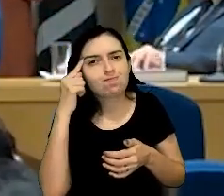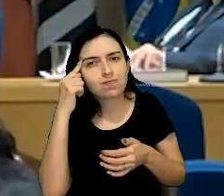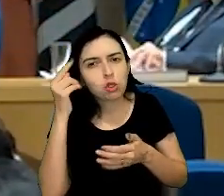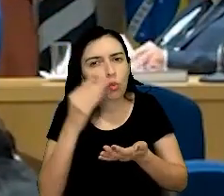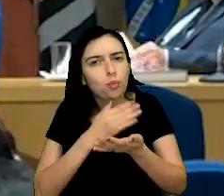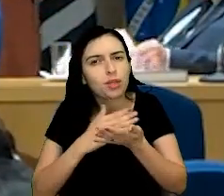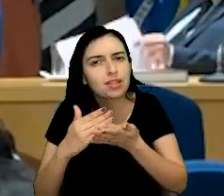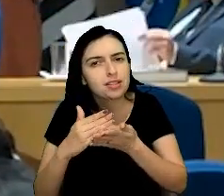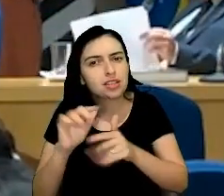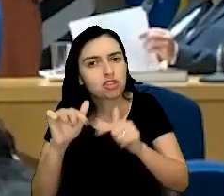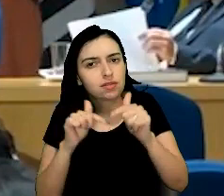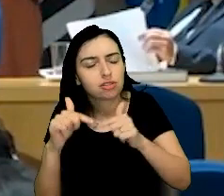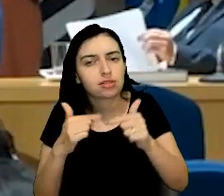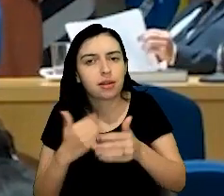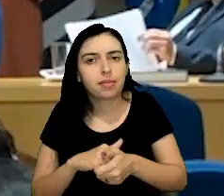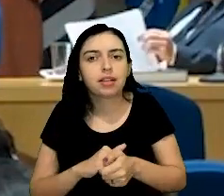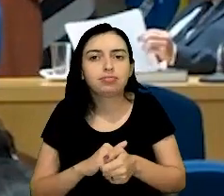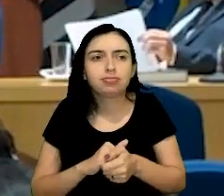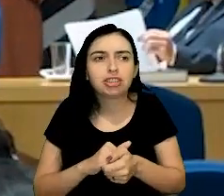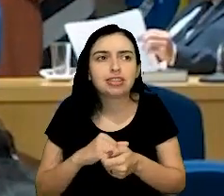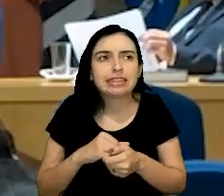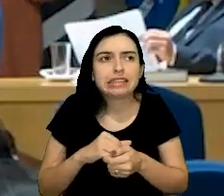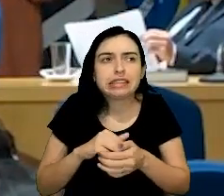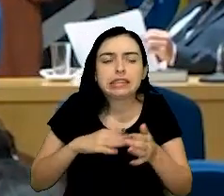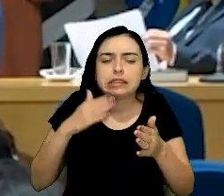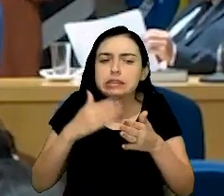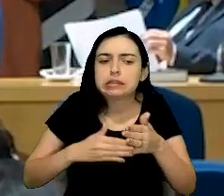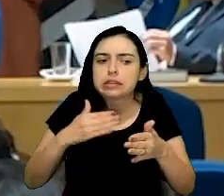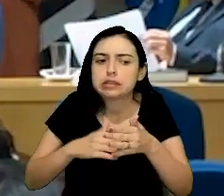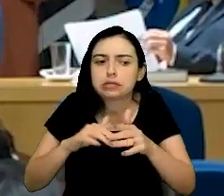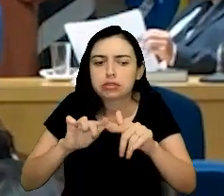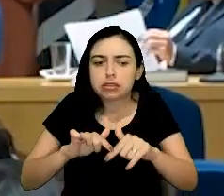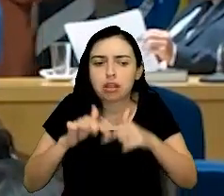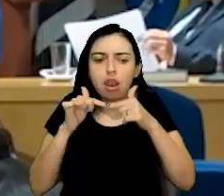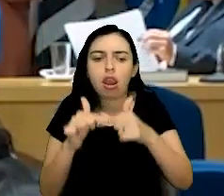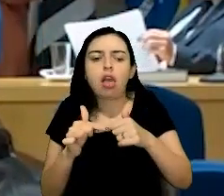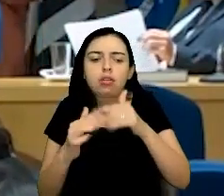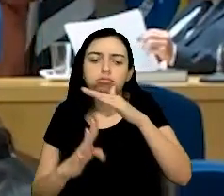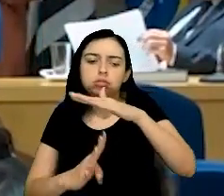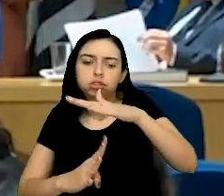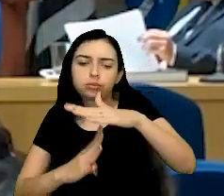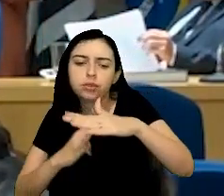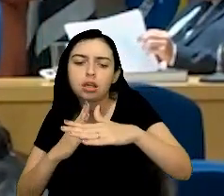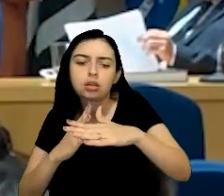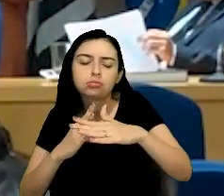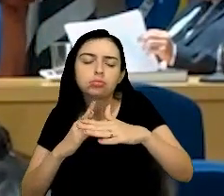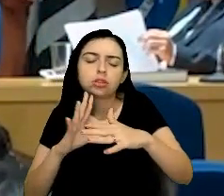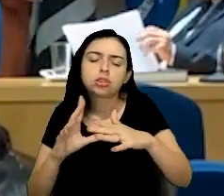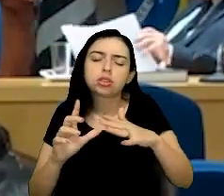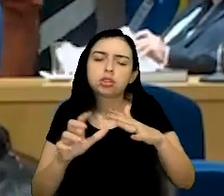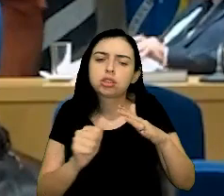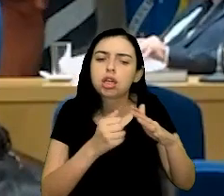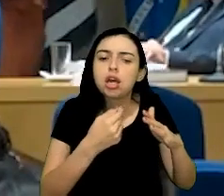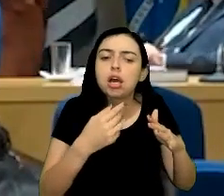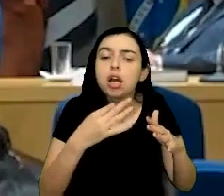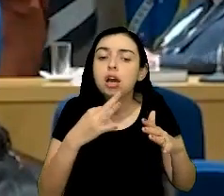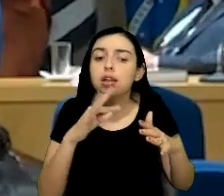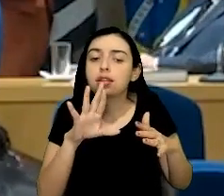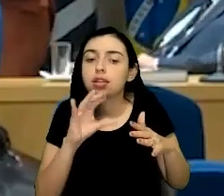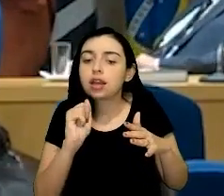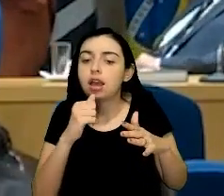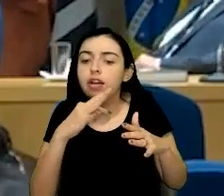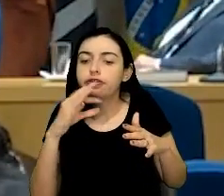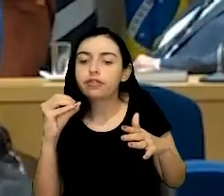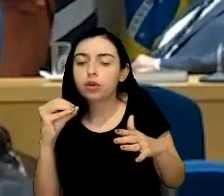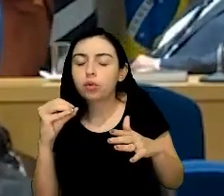estamos tentando enfrentar essa tríade: migrações internacionais, tráfico de pessoas e trabalho escravo. Né? Então, veja, olha, nós